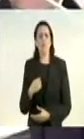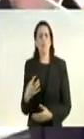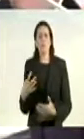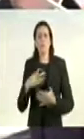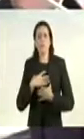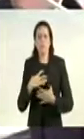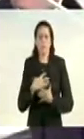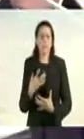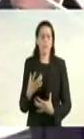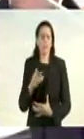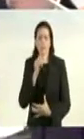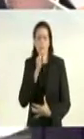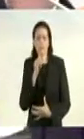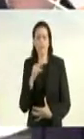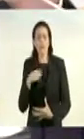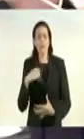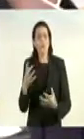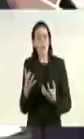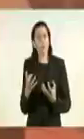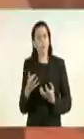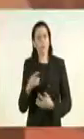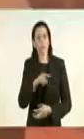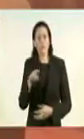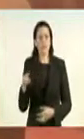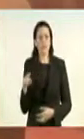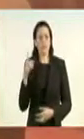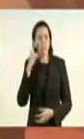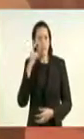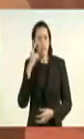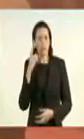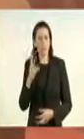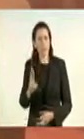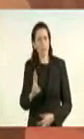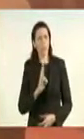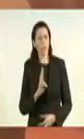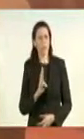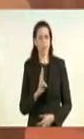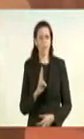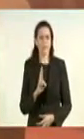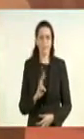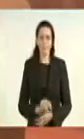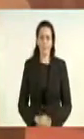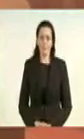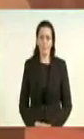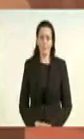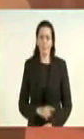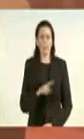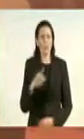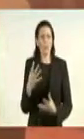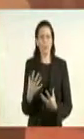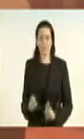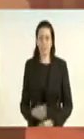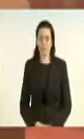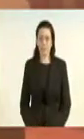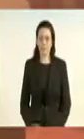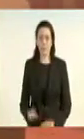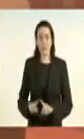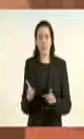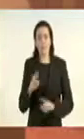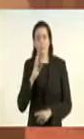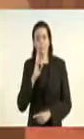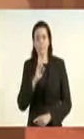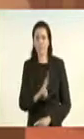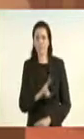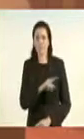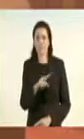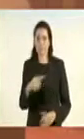obrigado. Só porque eu acho que tem outros que vão querer fazer o Sim, muito também. obrigado. Mas respondendo a todos os questionamentos que